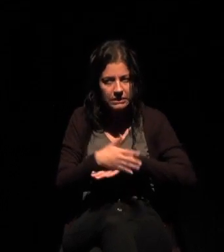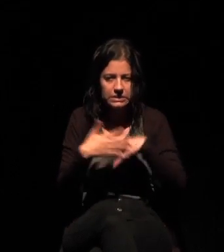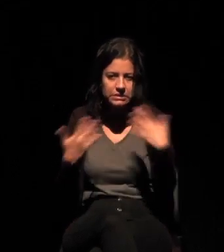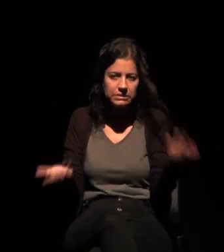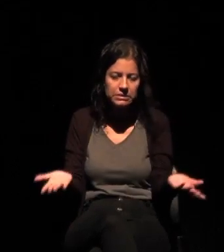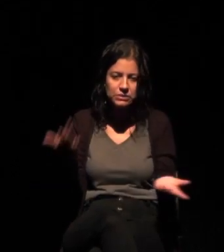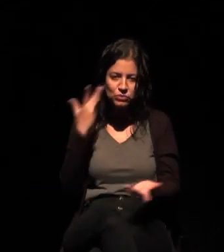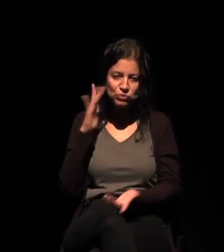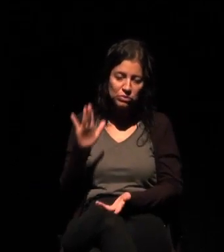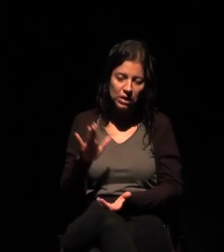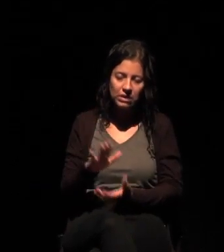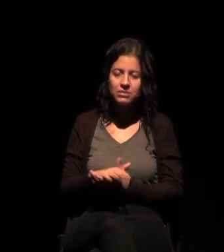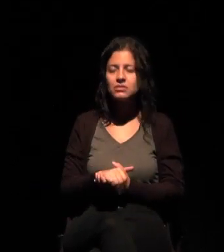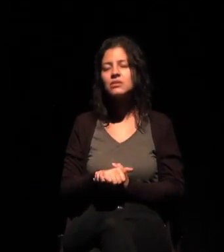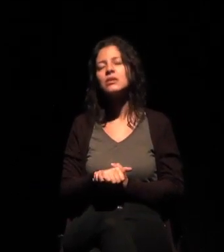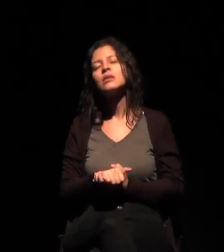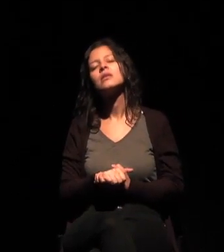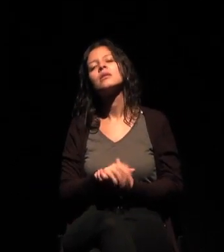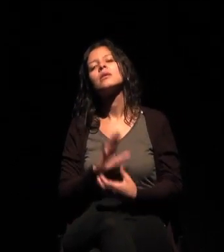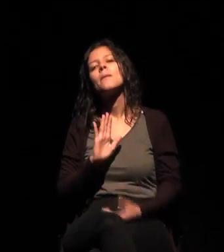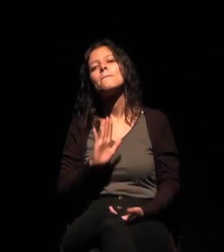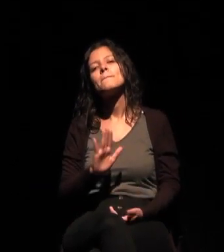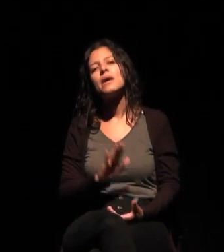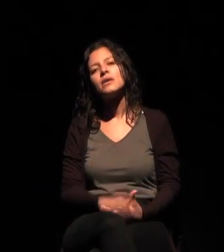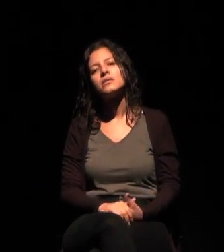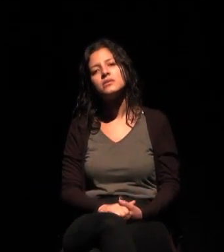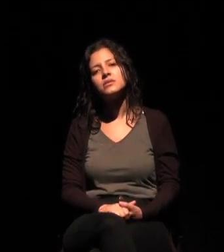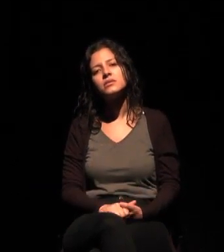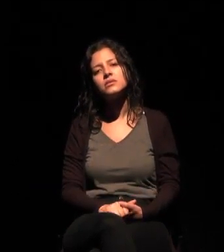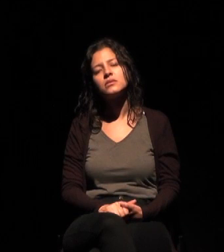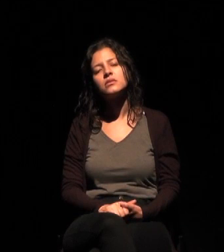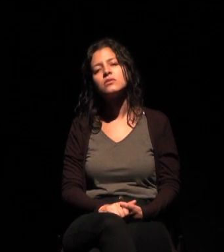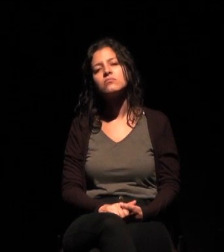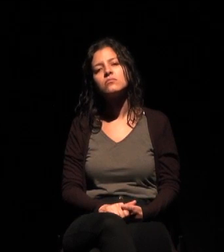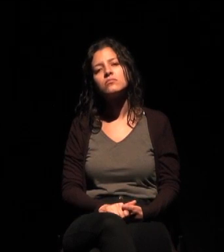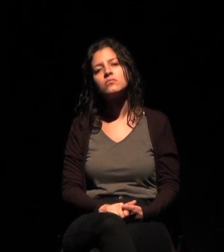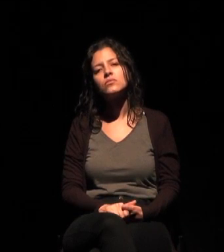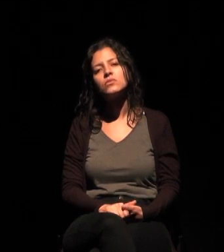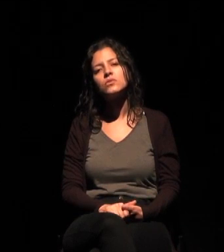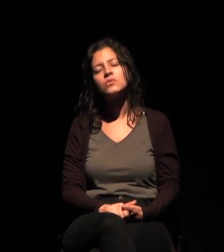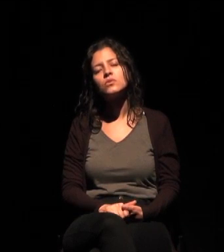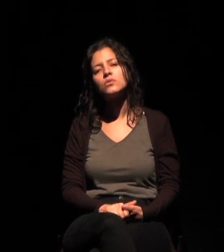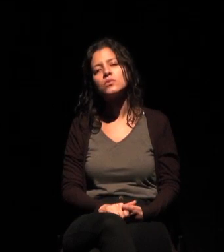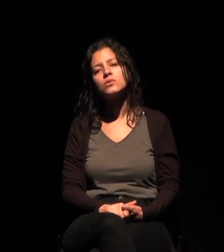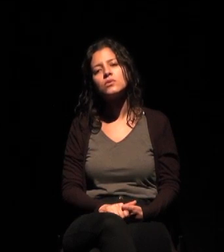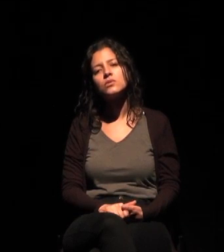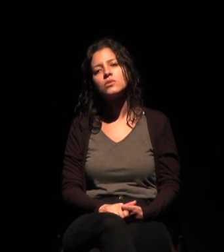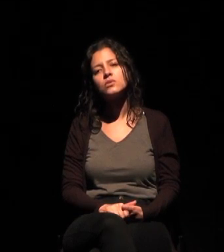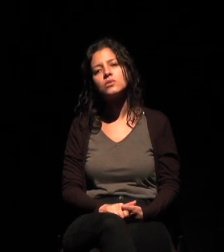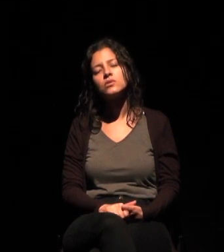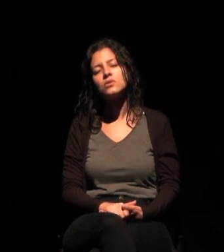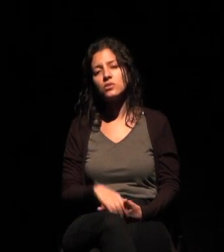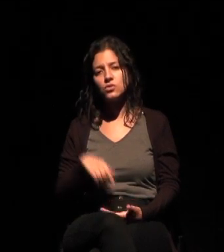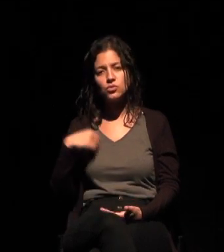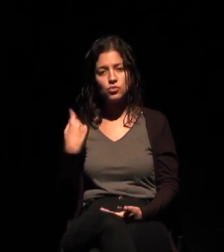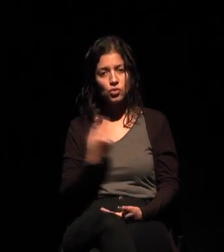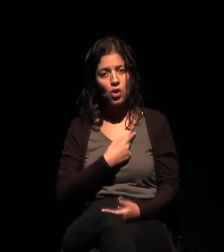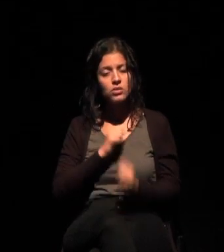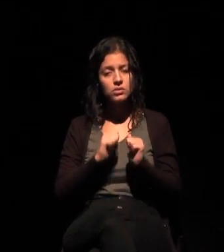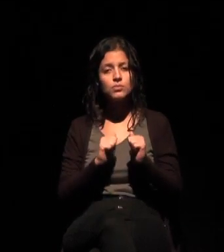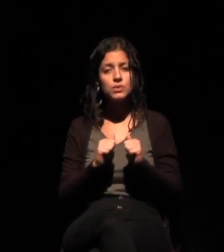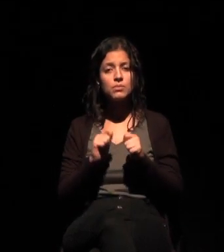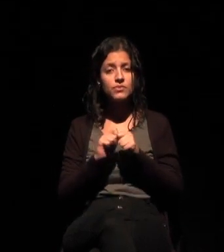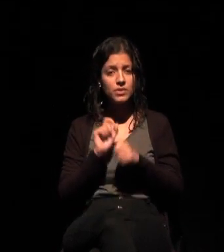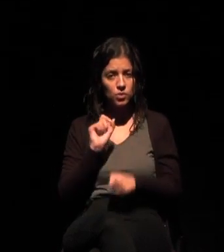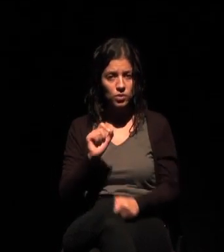esta o que é o que é possível fazer de facto estamos todos todos os